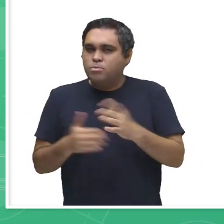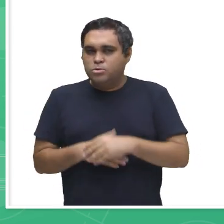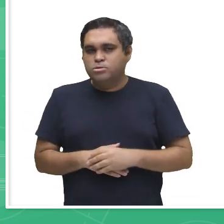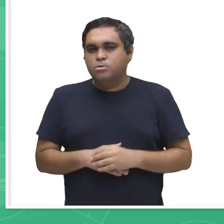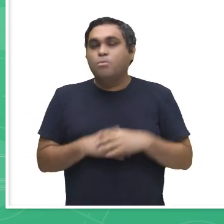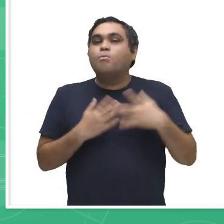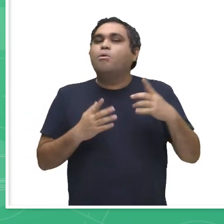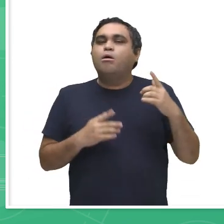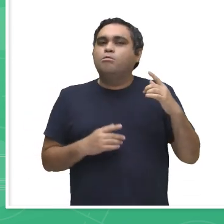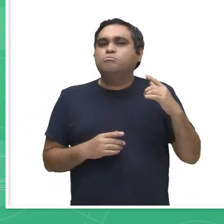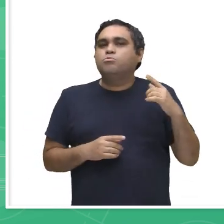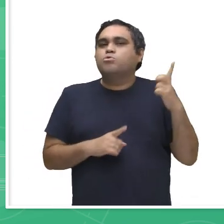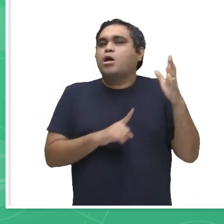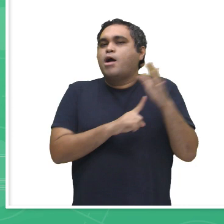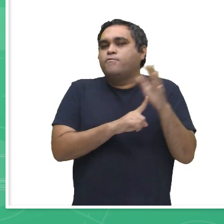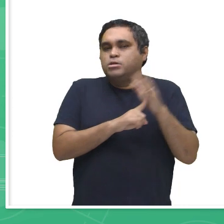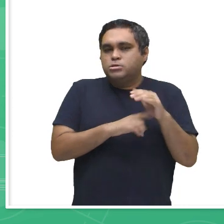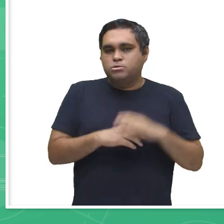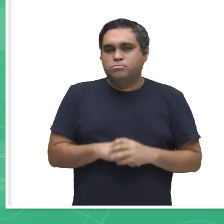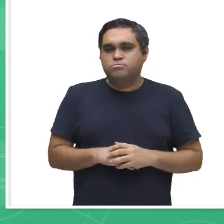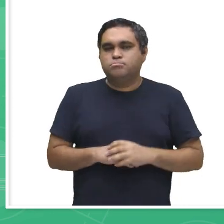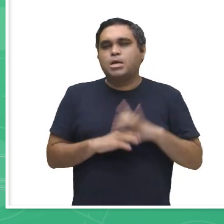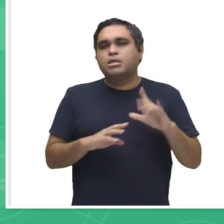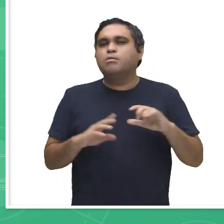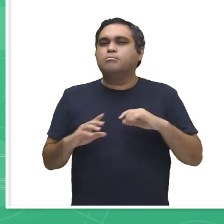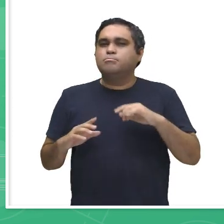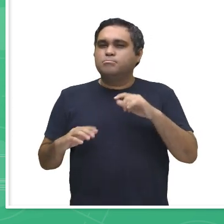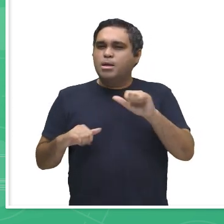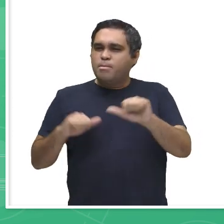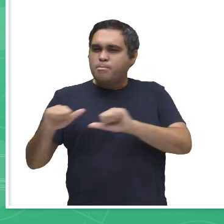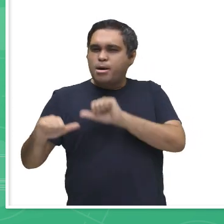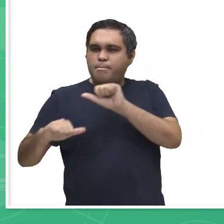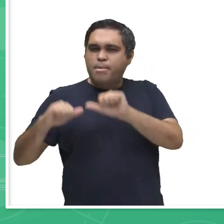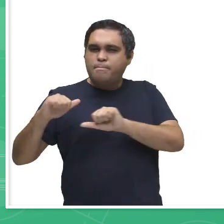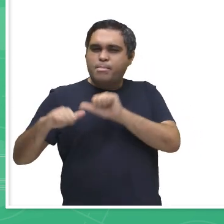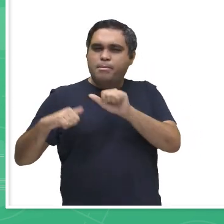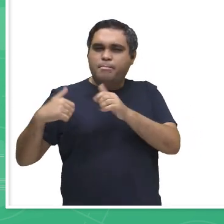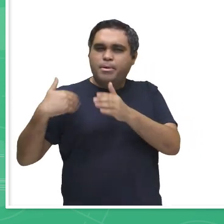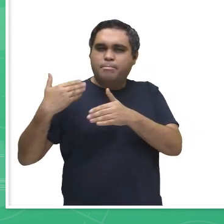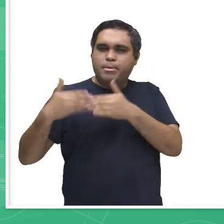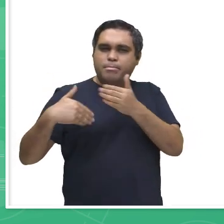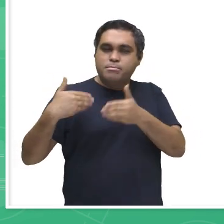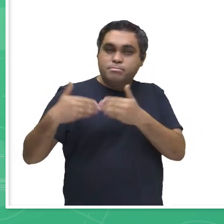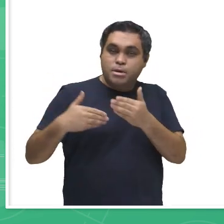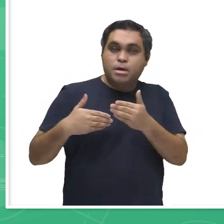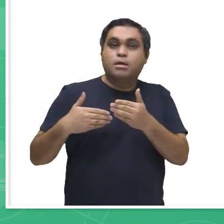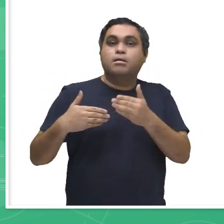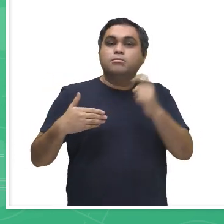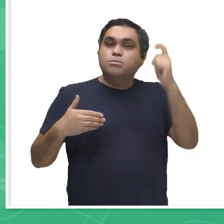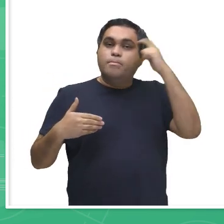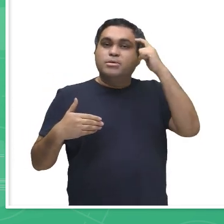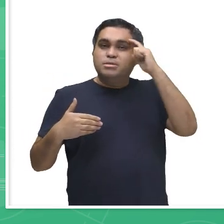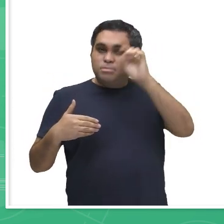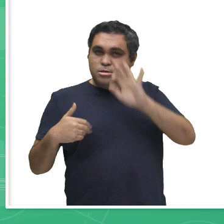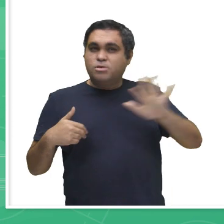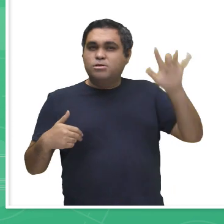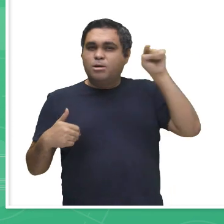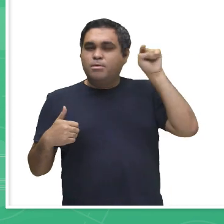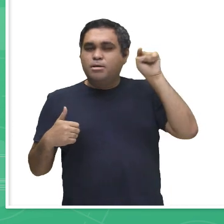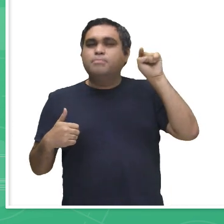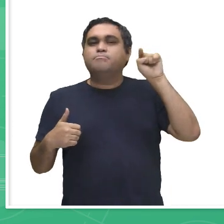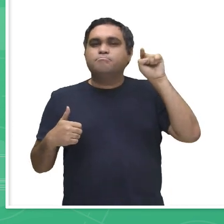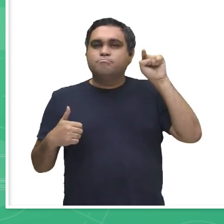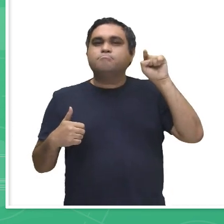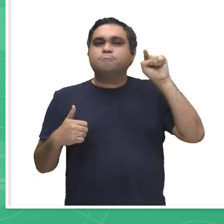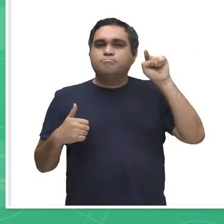né? Diversas transformações ocorreram no pensamento europeu na época aos quais se